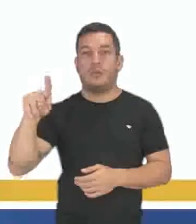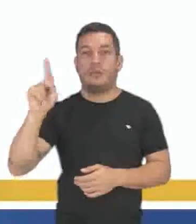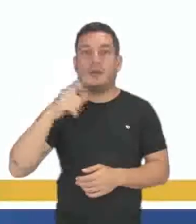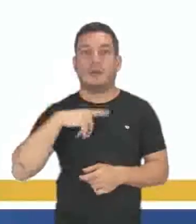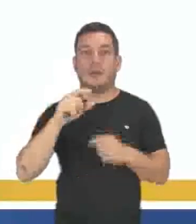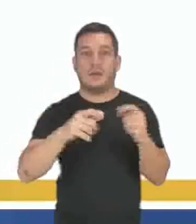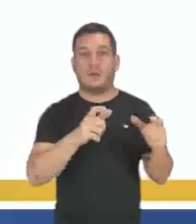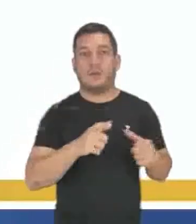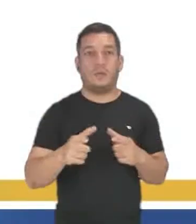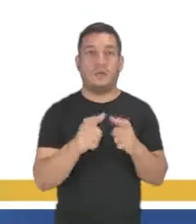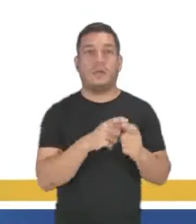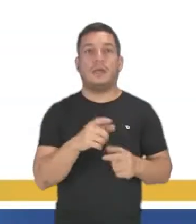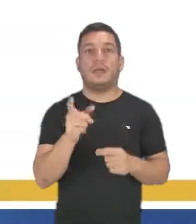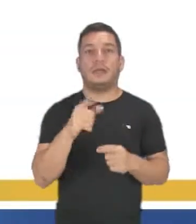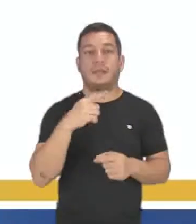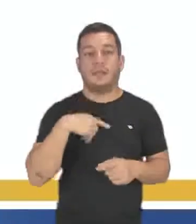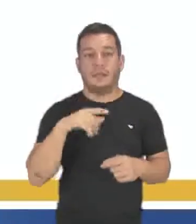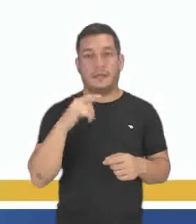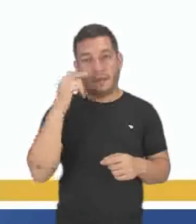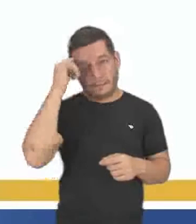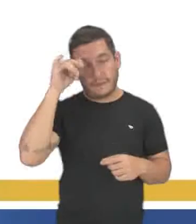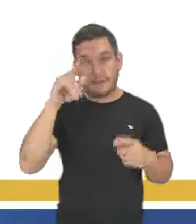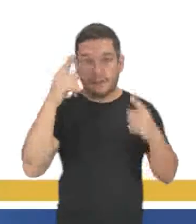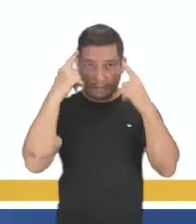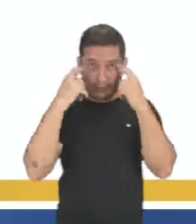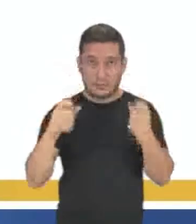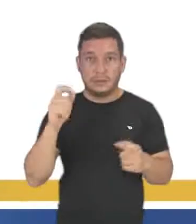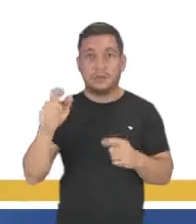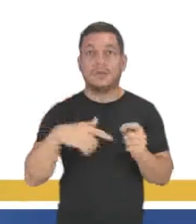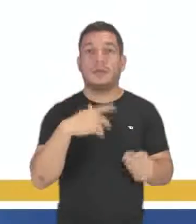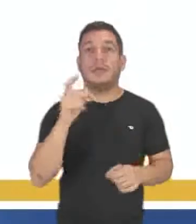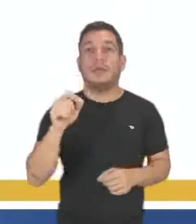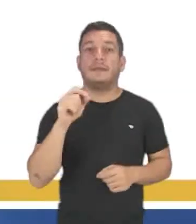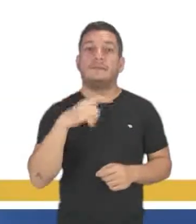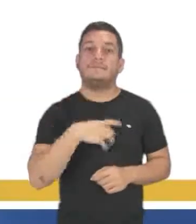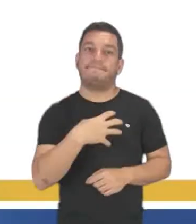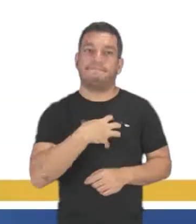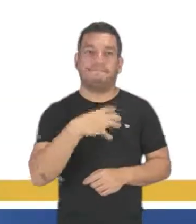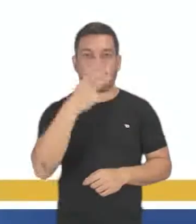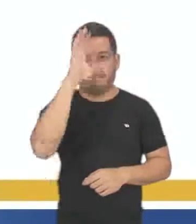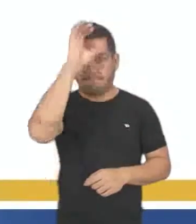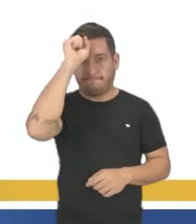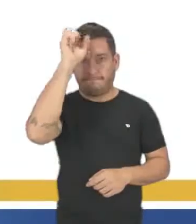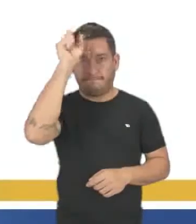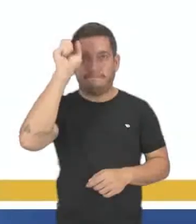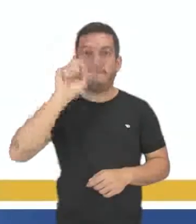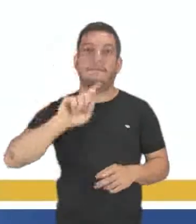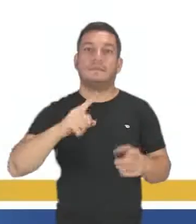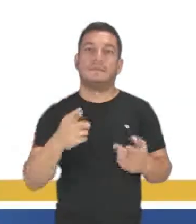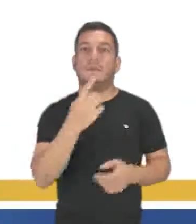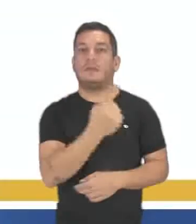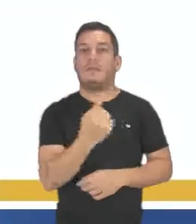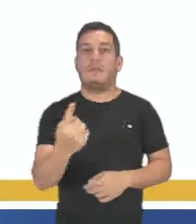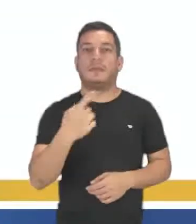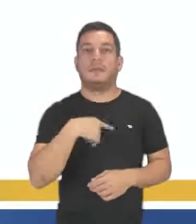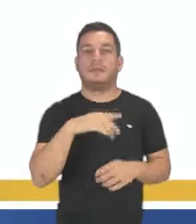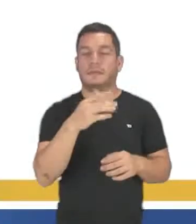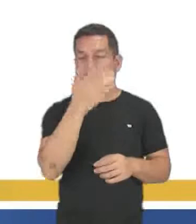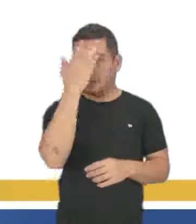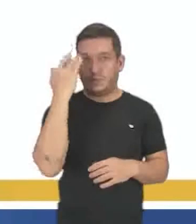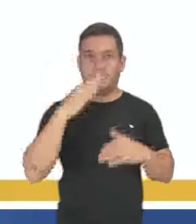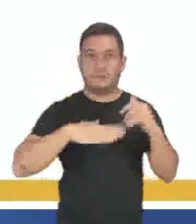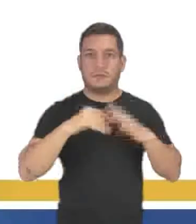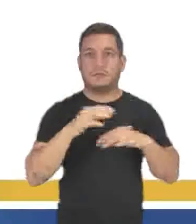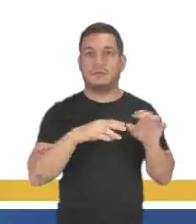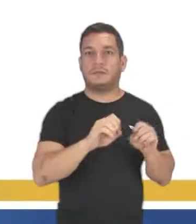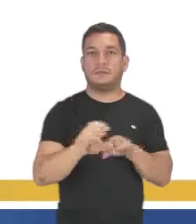Eles apostam na ideia de que a violência é um comportamento que se aprende. Logo, cabe aos educadores